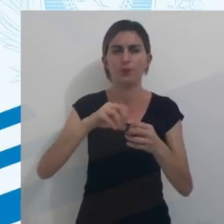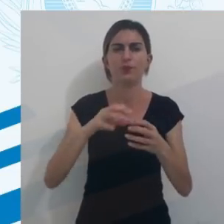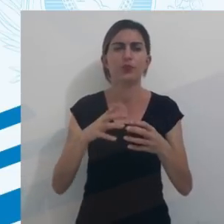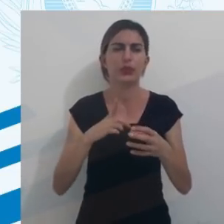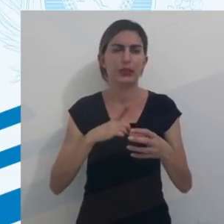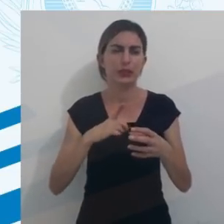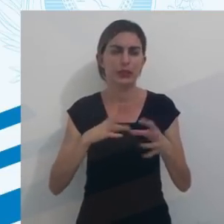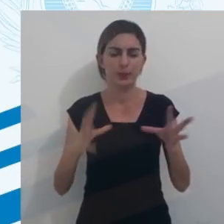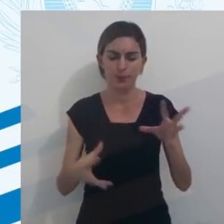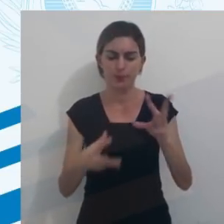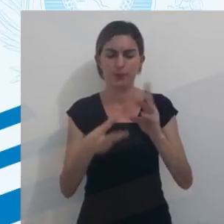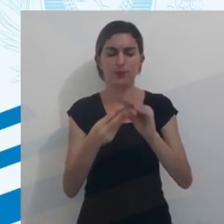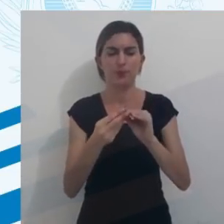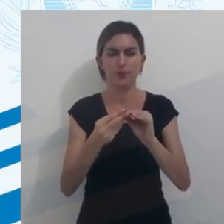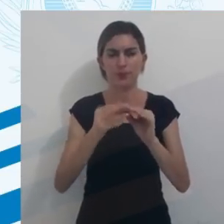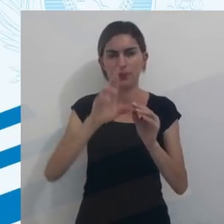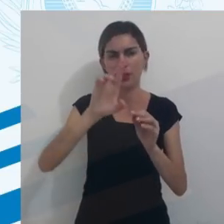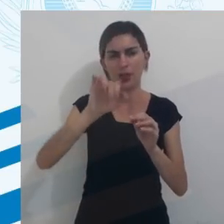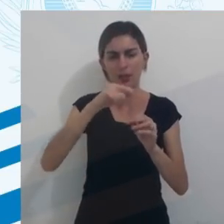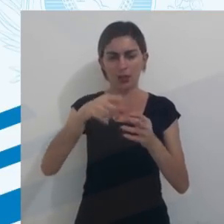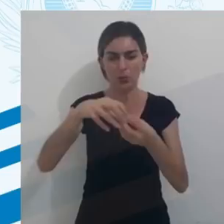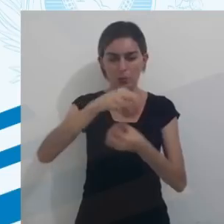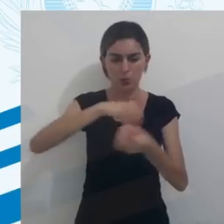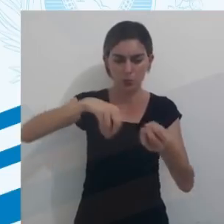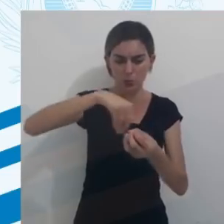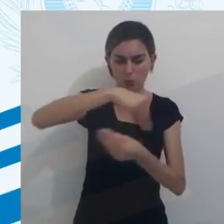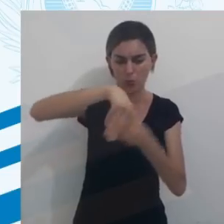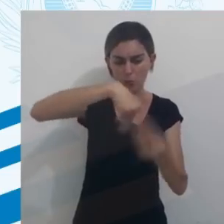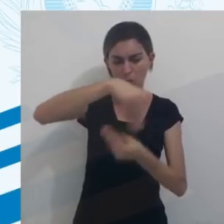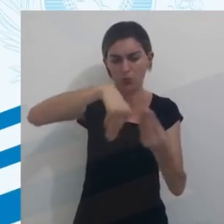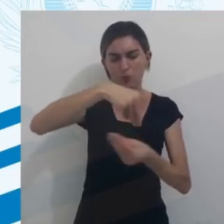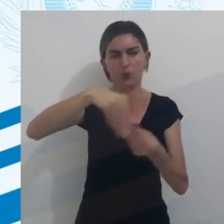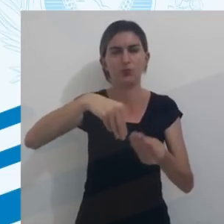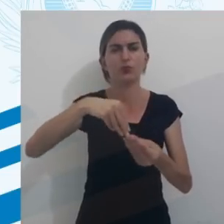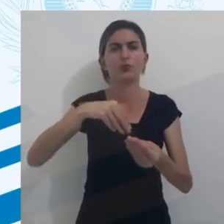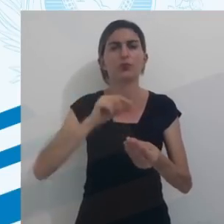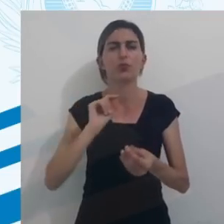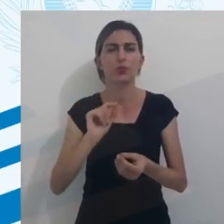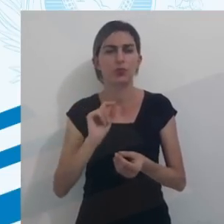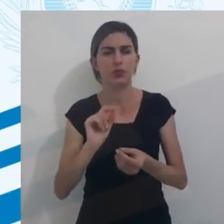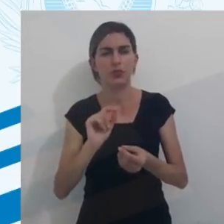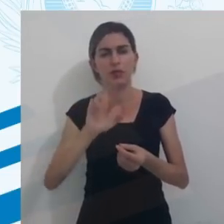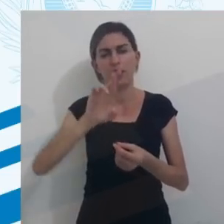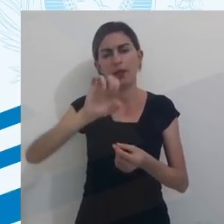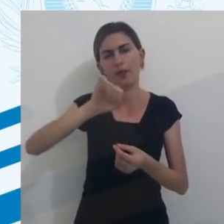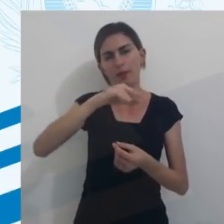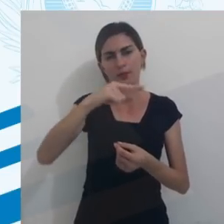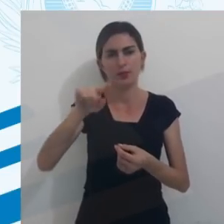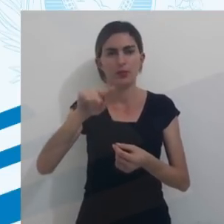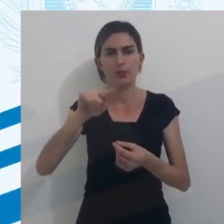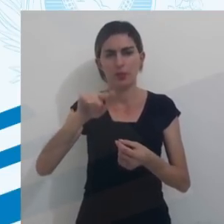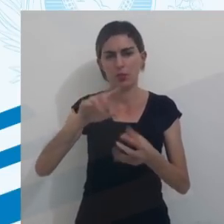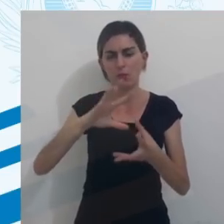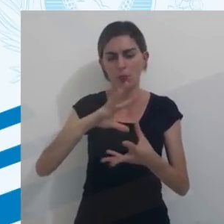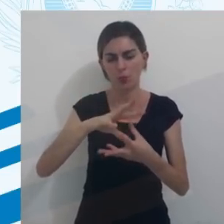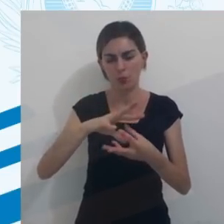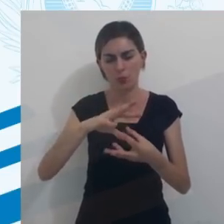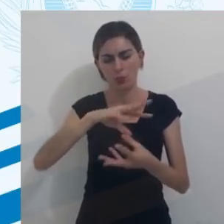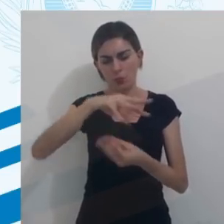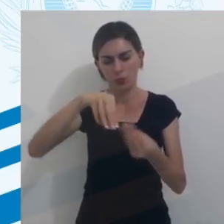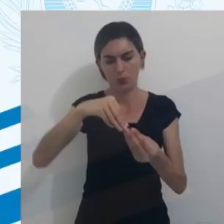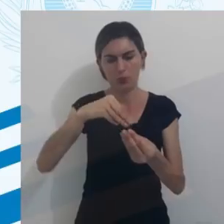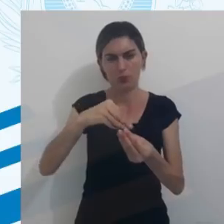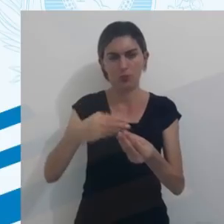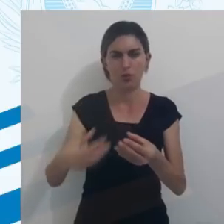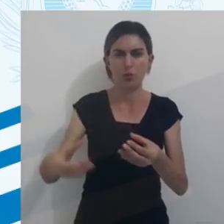a síntese de reações. Essas reações são também conhecidas como reações de composição ou